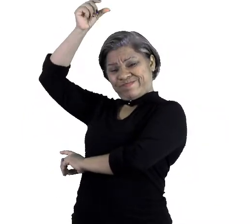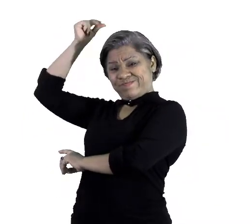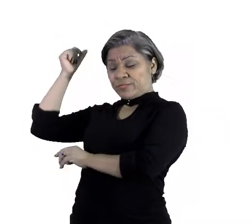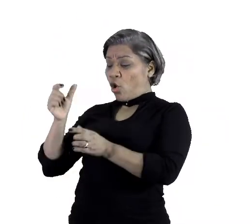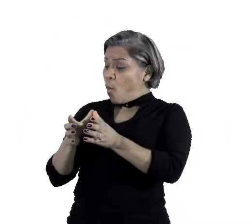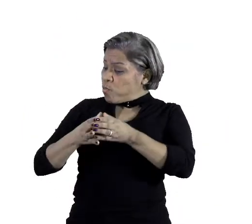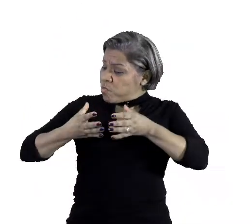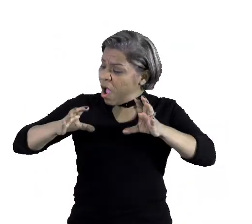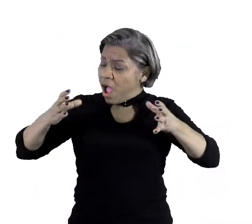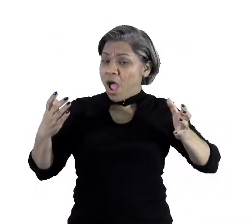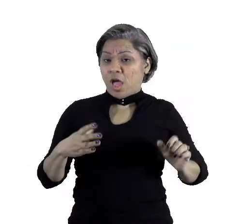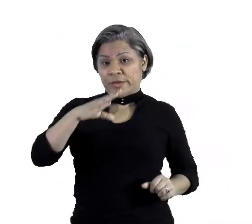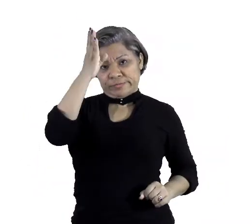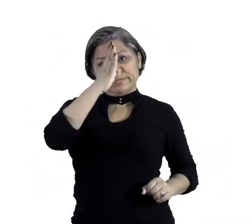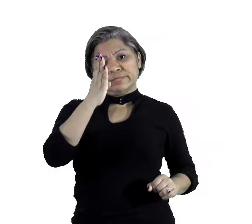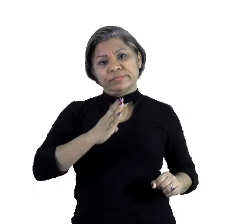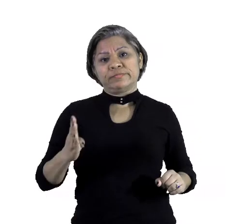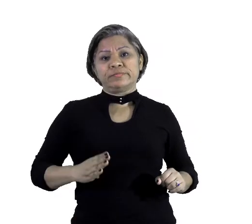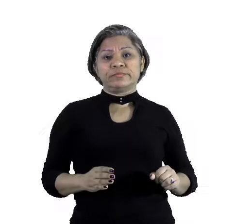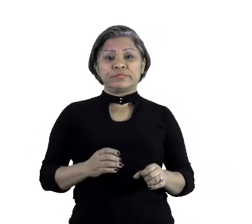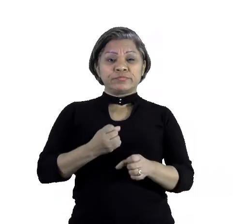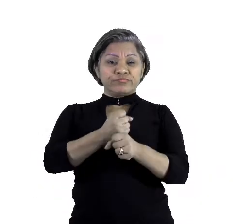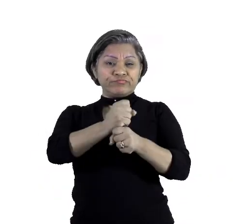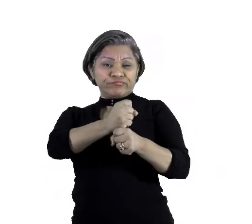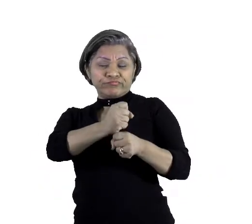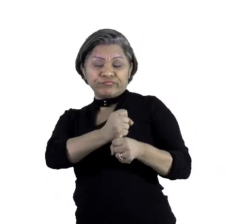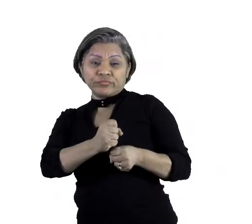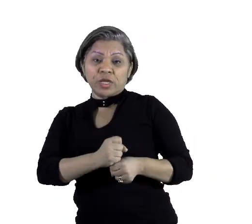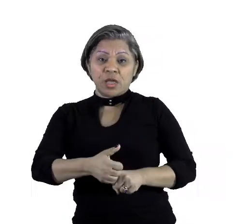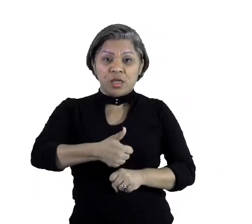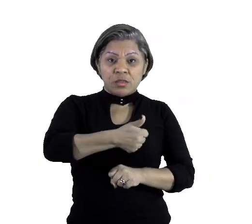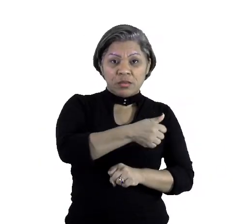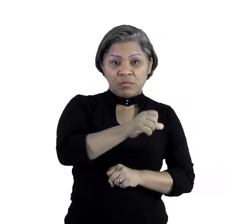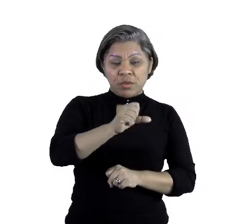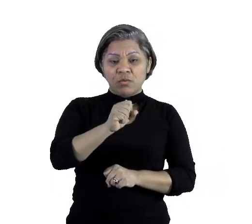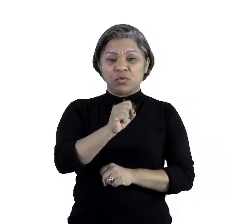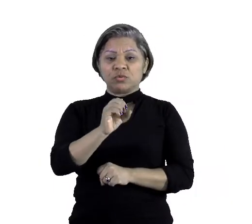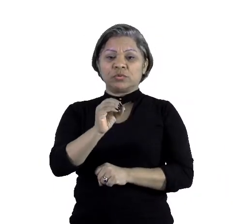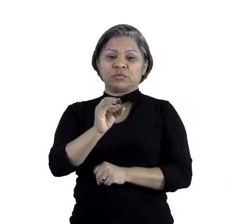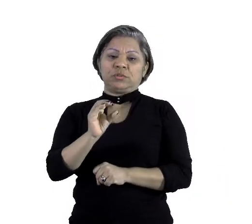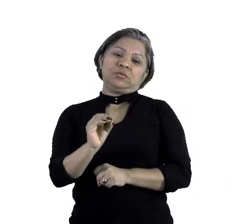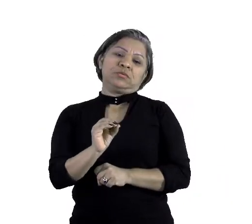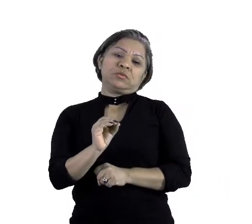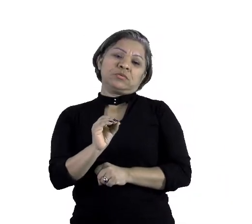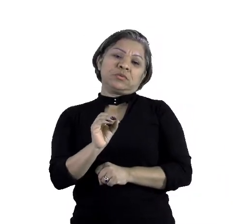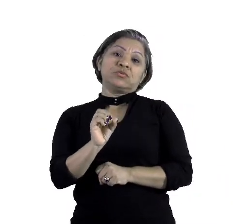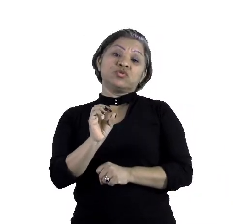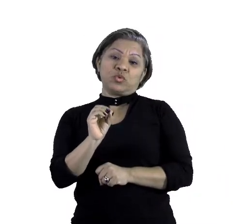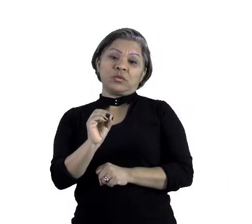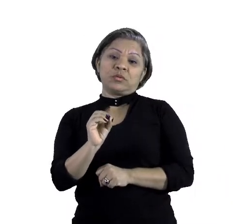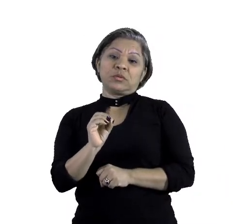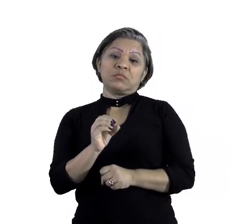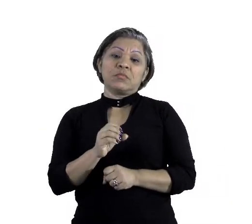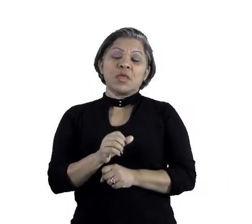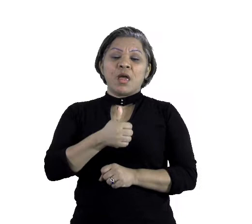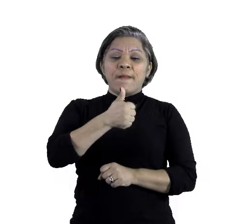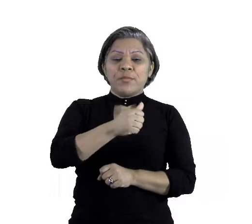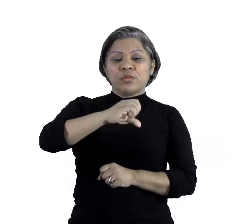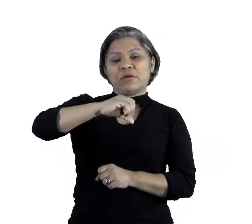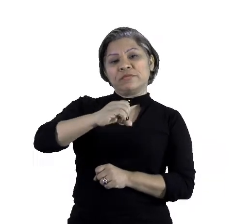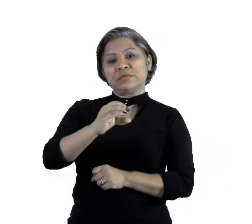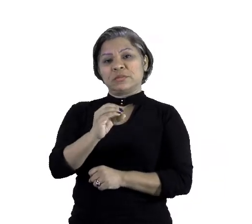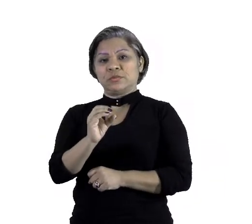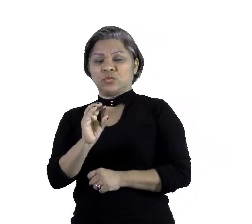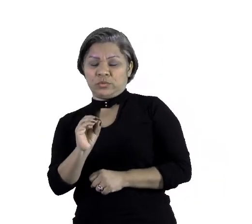Brasil. Desde 1980 que o projeto Formoso existe a irrigação lá. No Brasil, ela é a